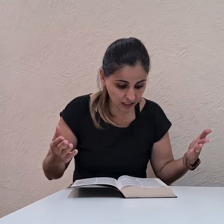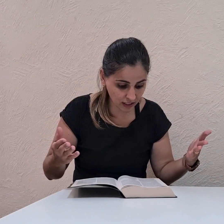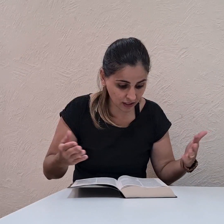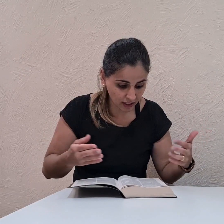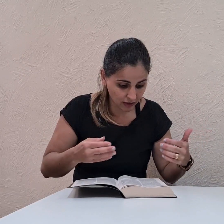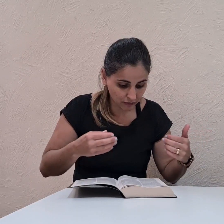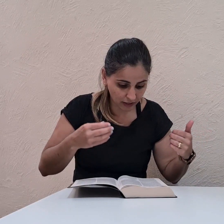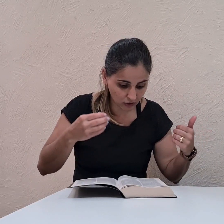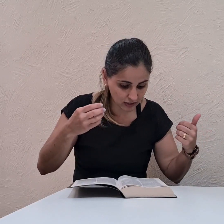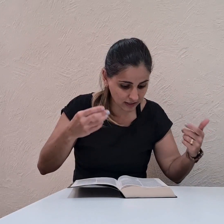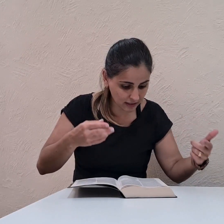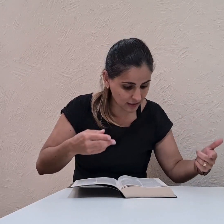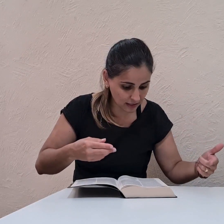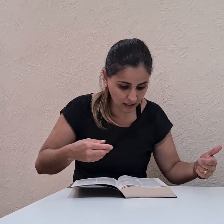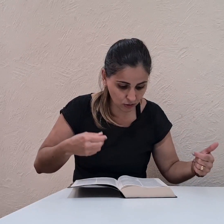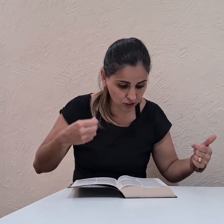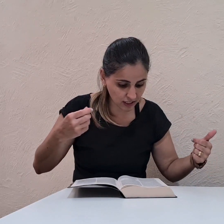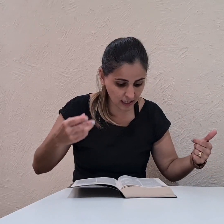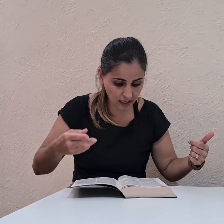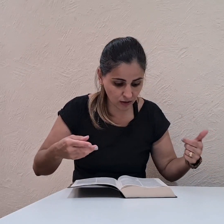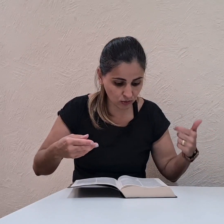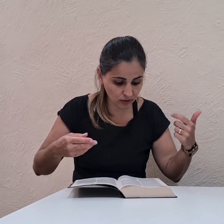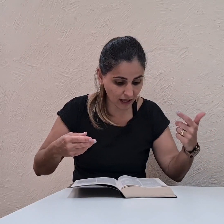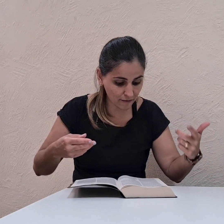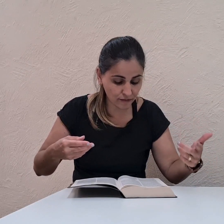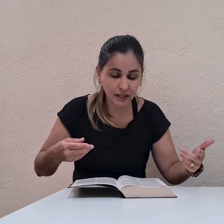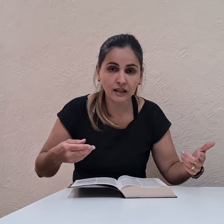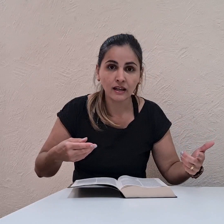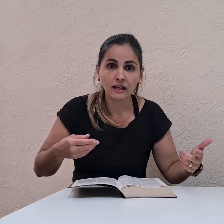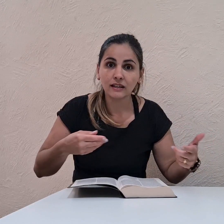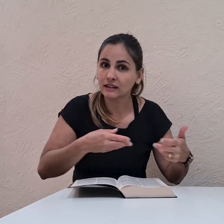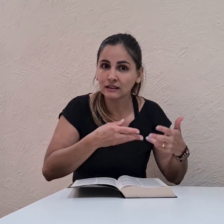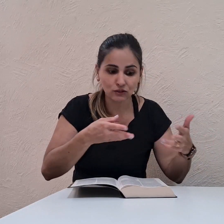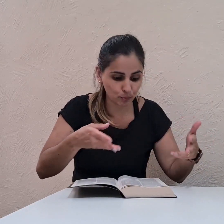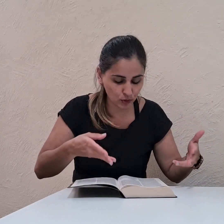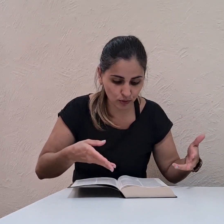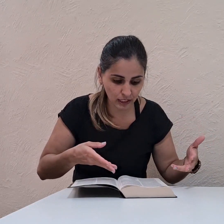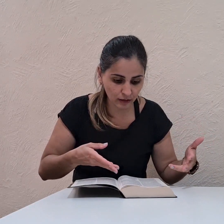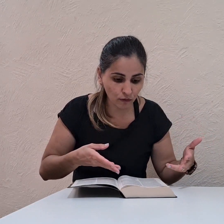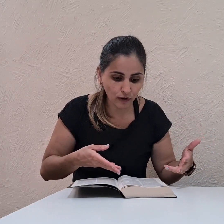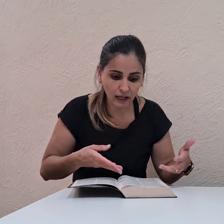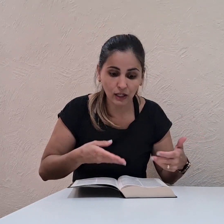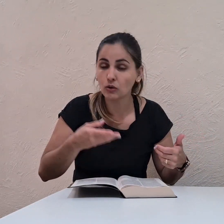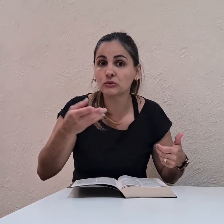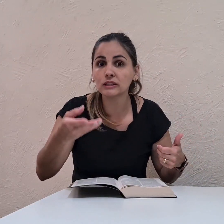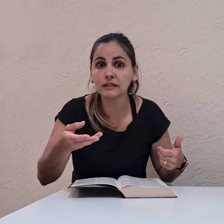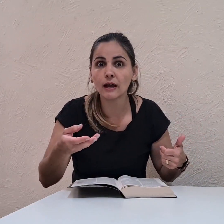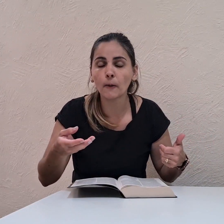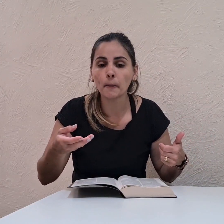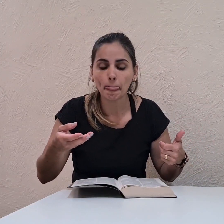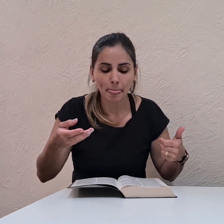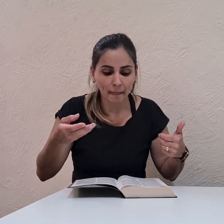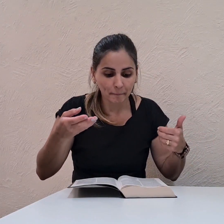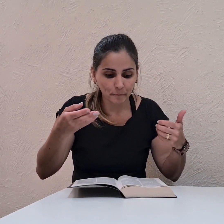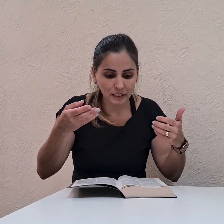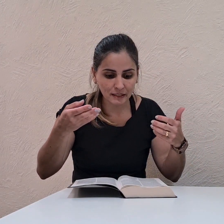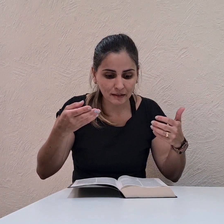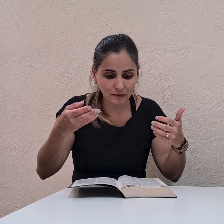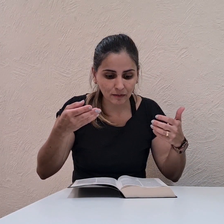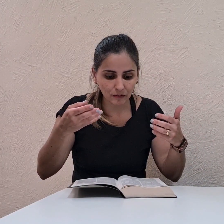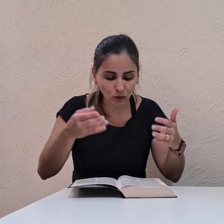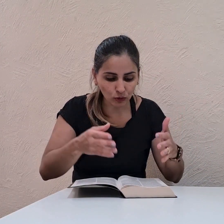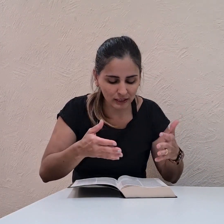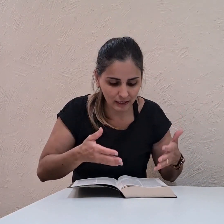gente aqui. Fala de Sansão, Gideão, Davi. E até pessoas que ele não fala aqui, como Daniel.